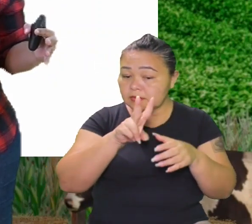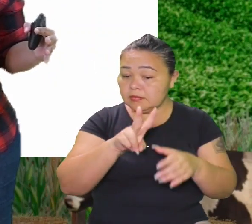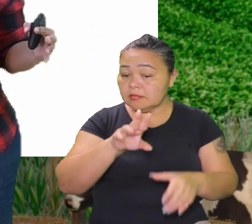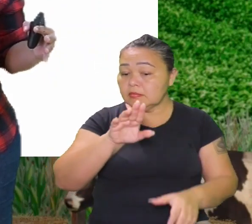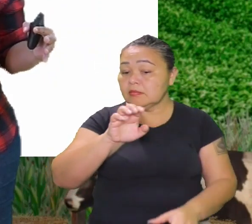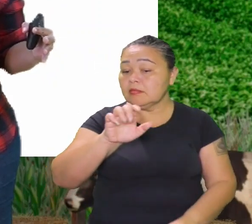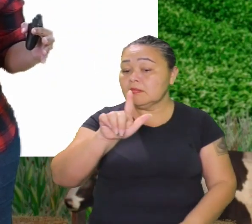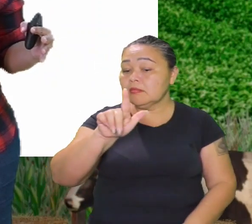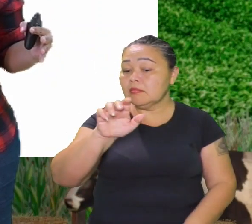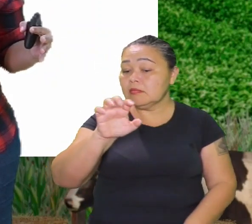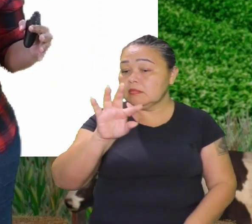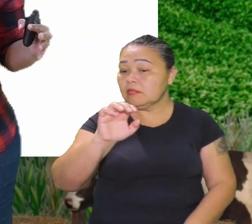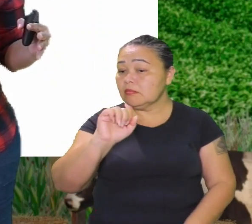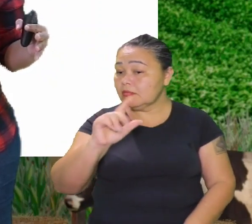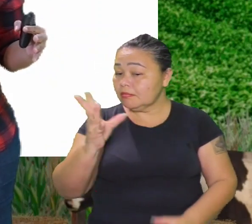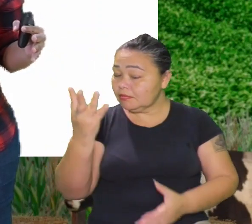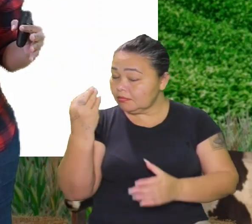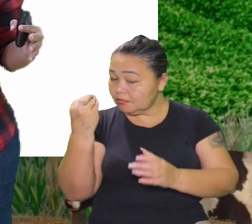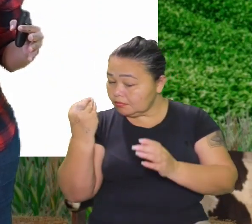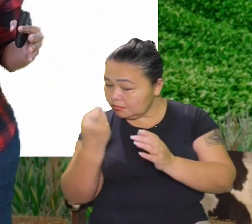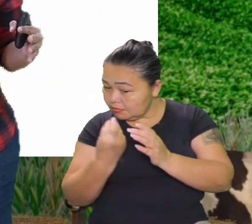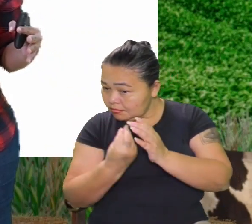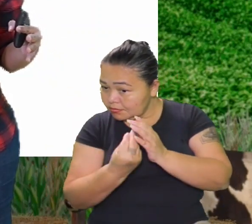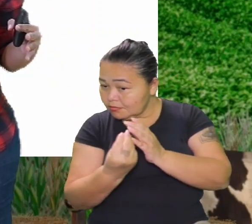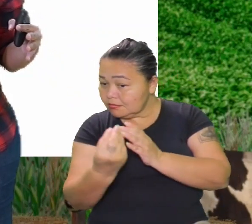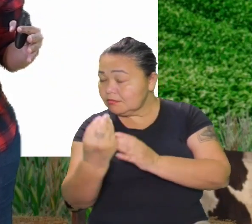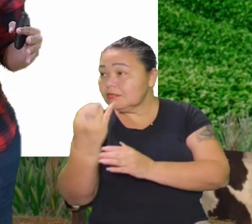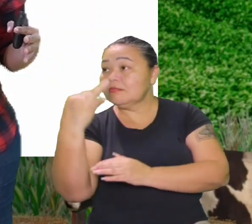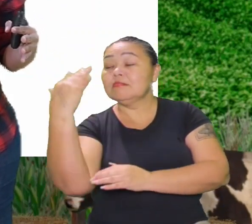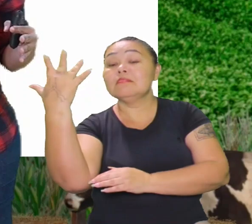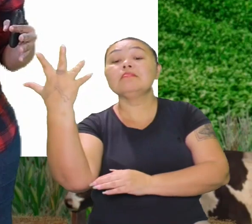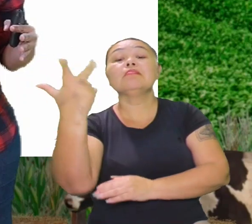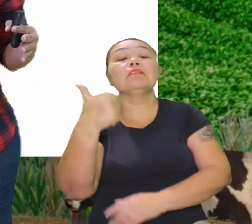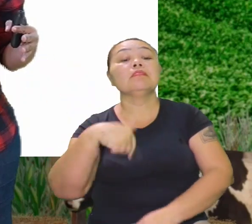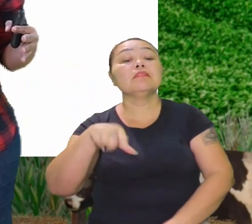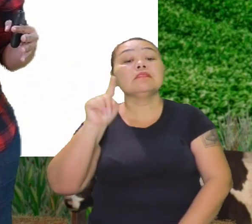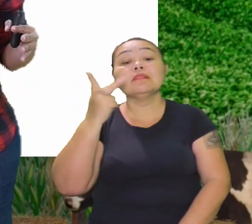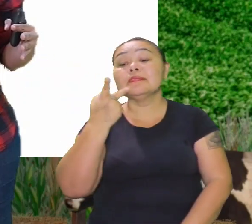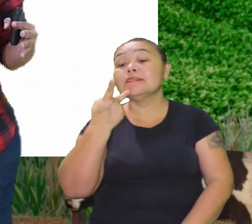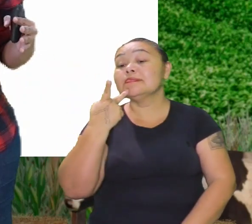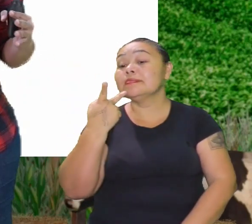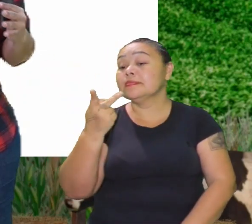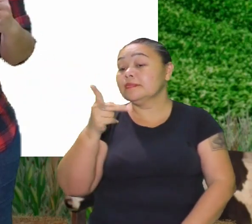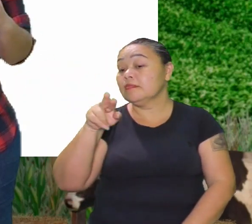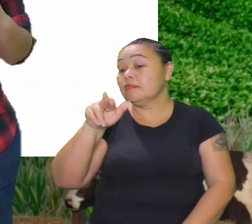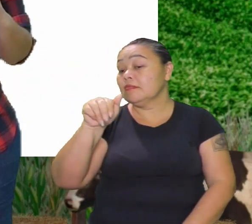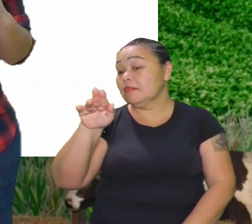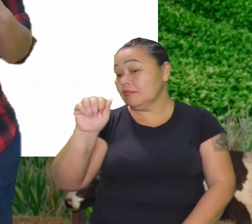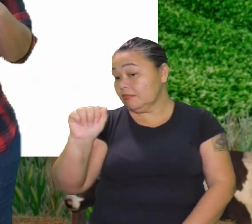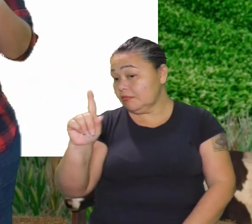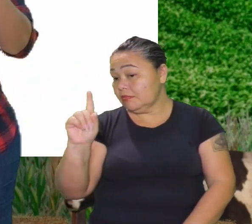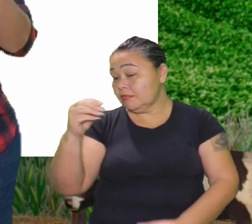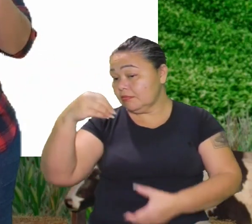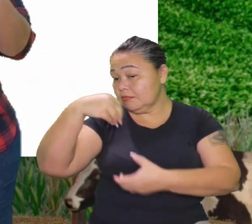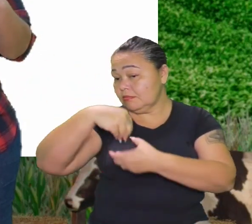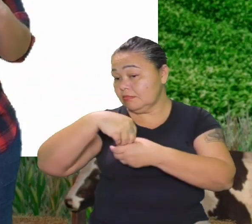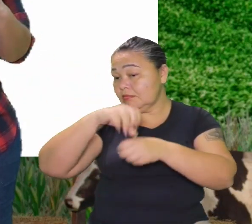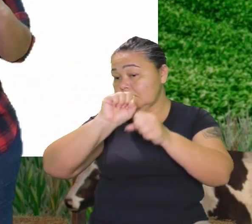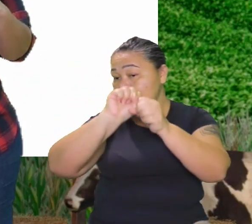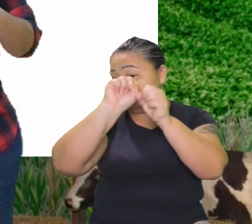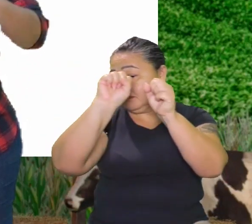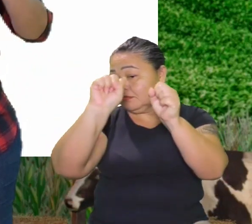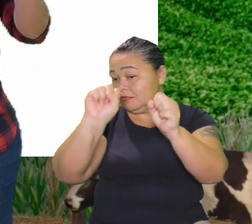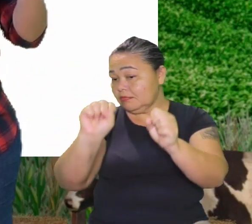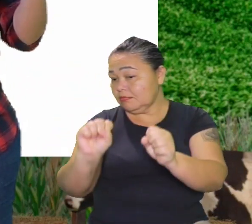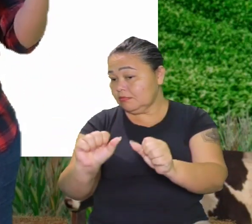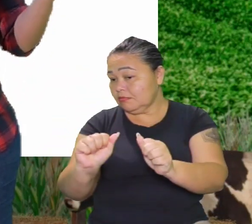ali, correto? E aí a gente falou que em relação às pragas nos SAFs, você tem uma